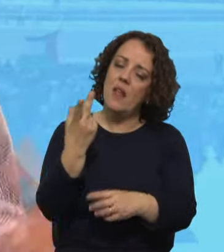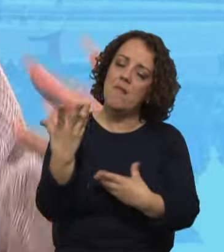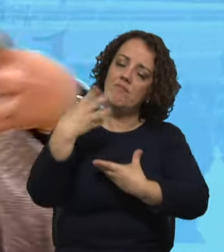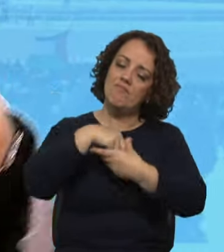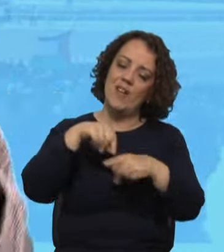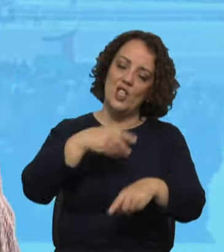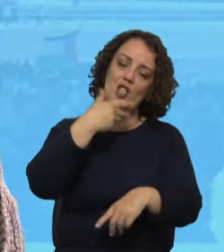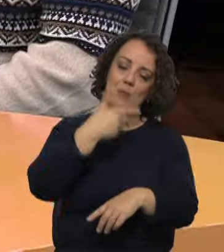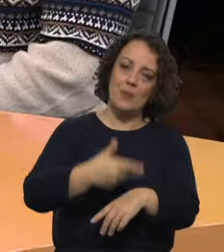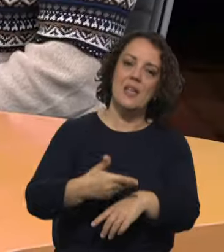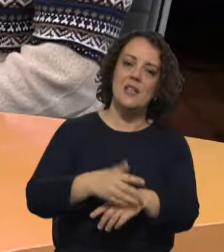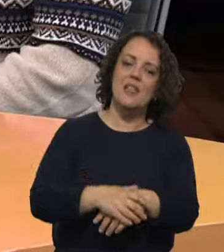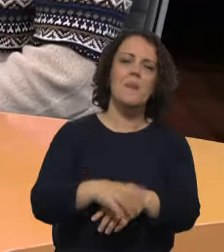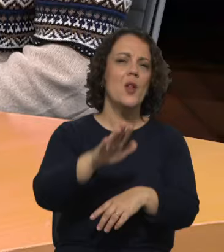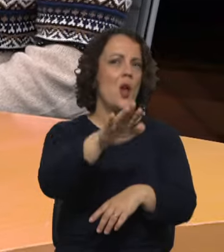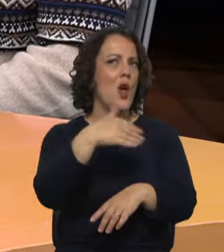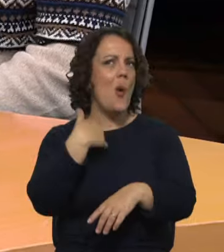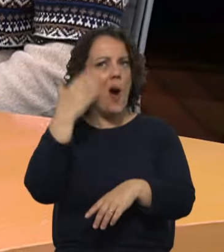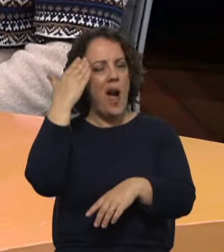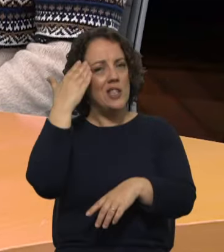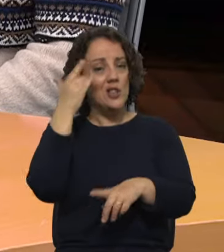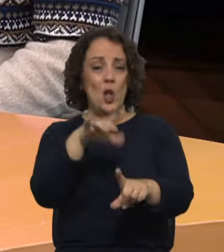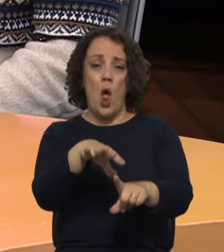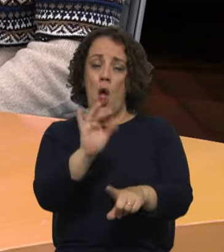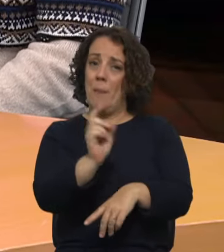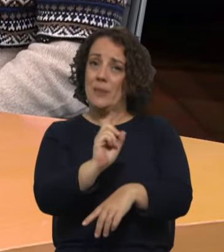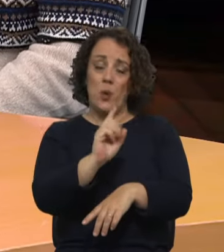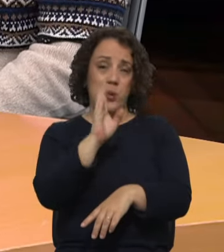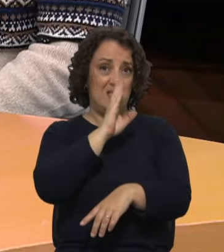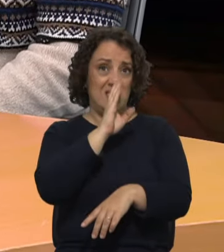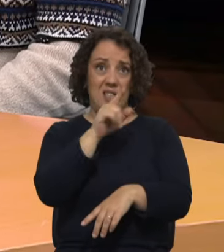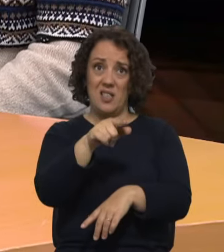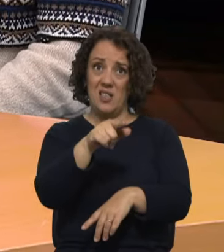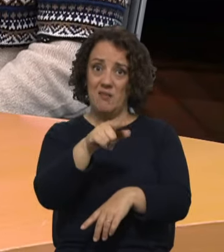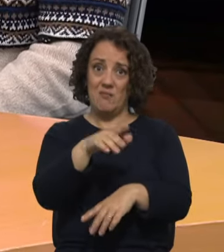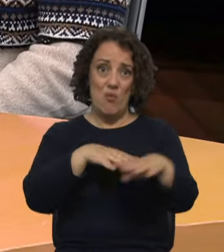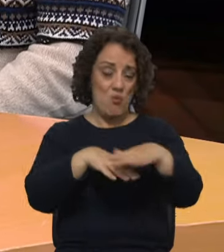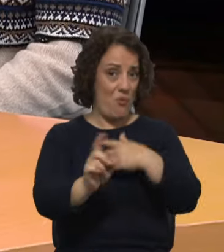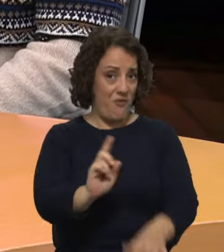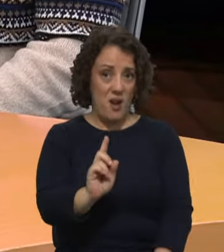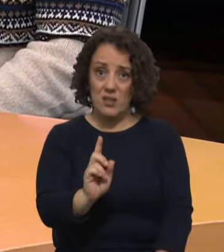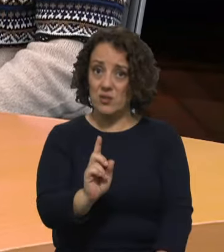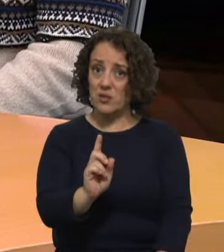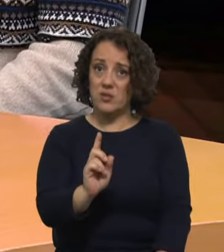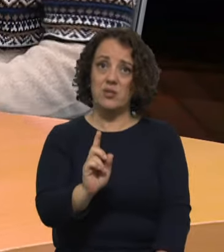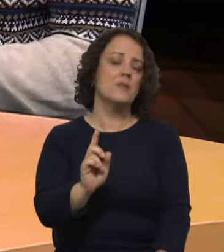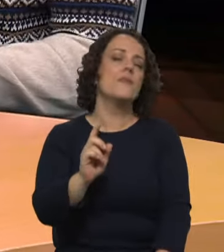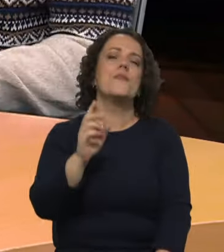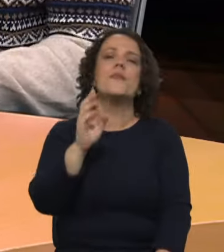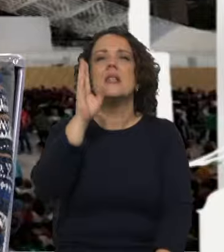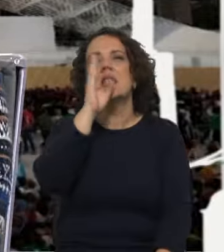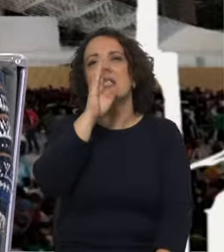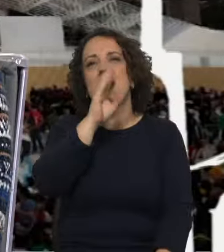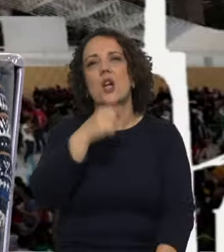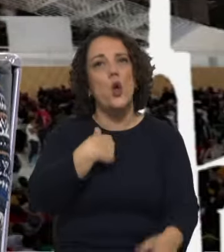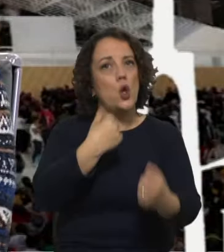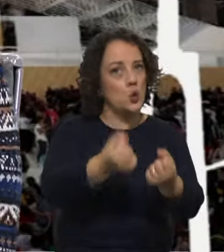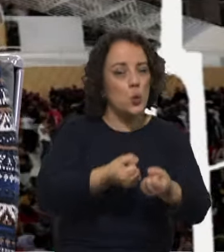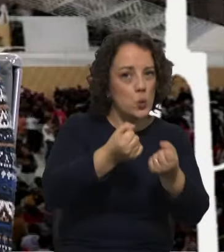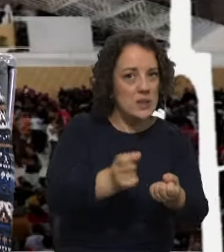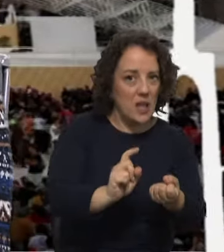volar eu acho que nós nem vamos ter uma grande opção a isso porque eu acho que se nós não fizermos isto se nós não conseguirmos de certa forma fazer isto nós vamos